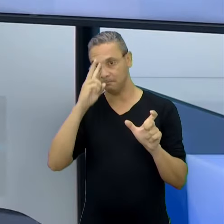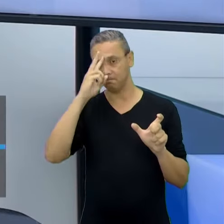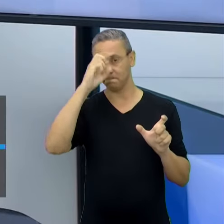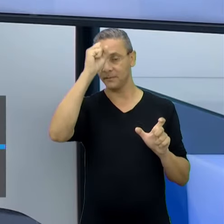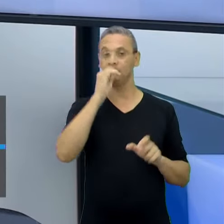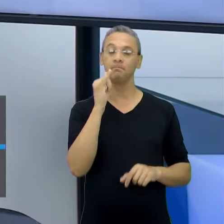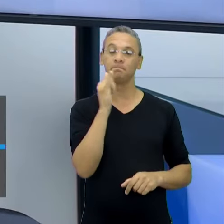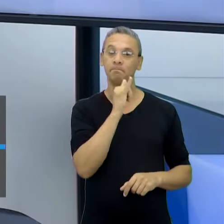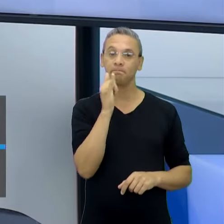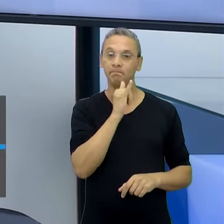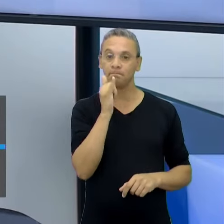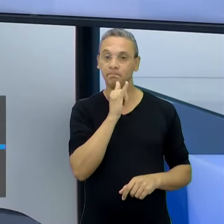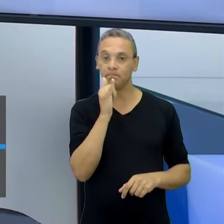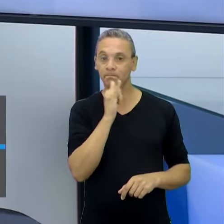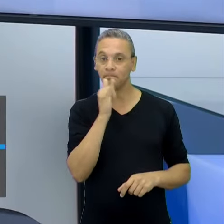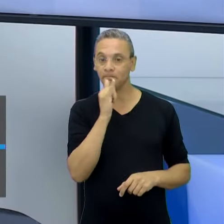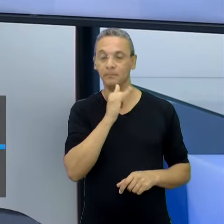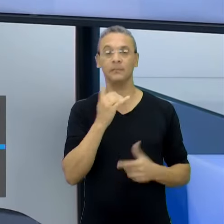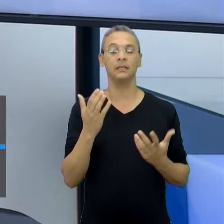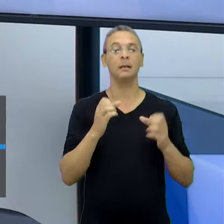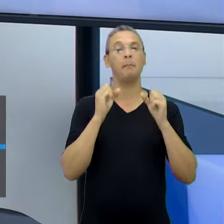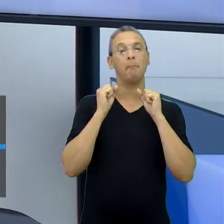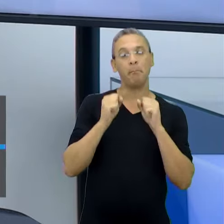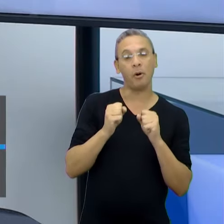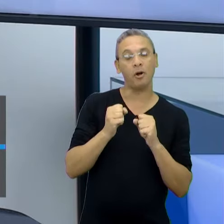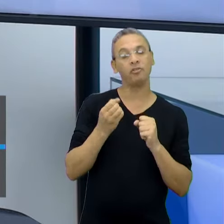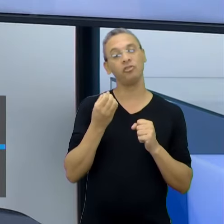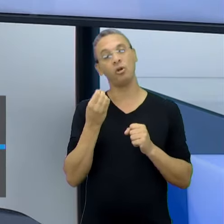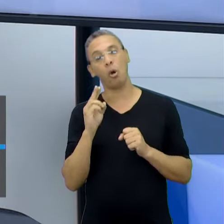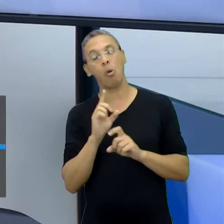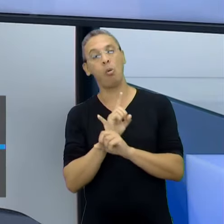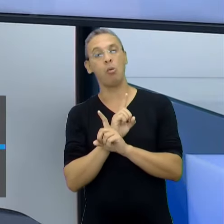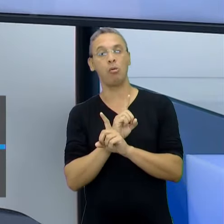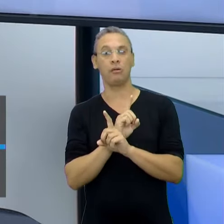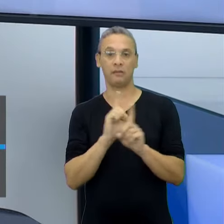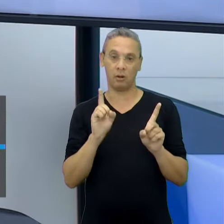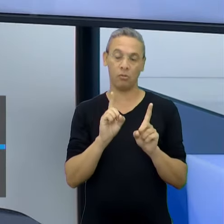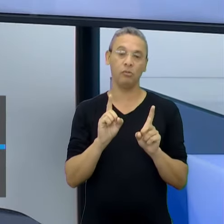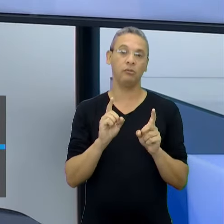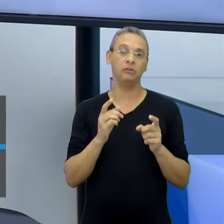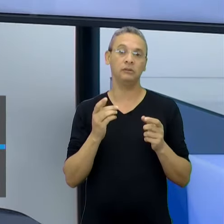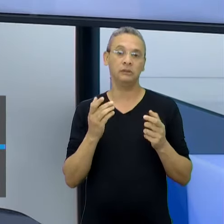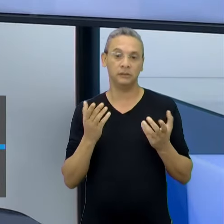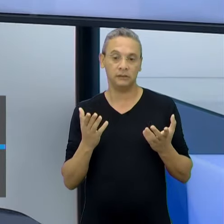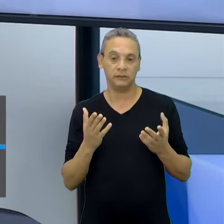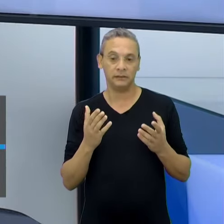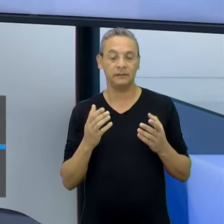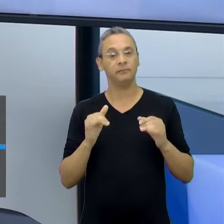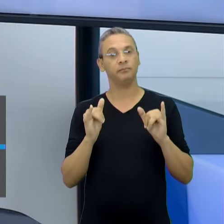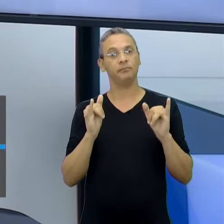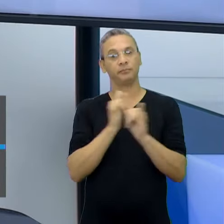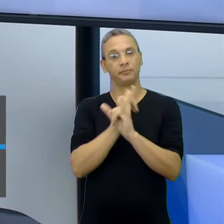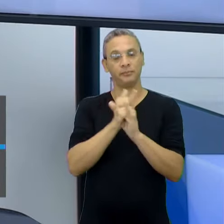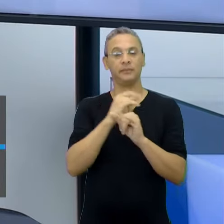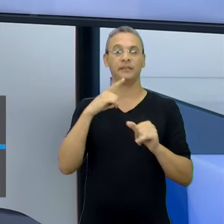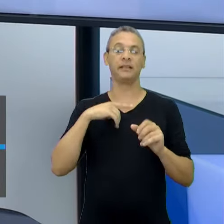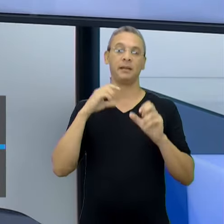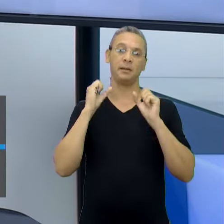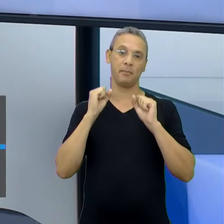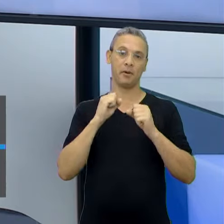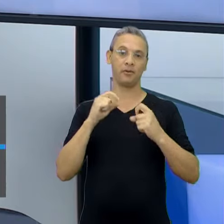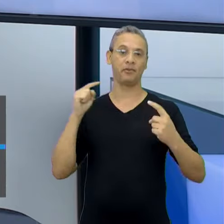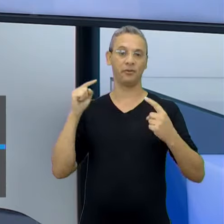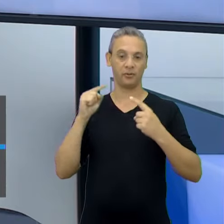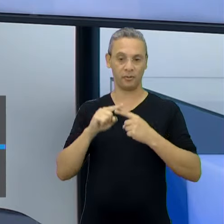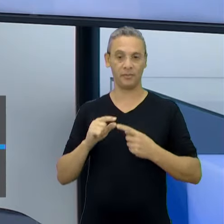potencial elétrico que pode ou não, se está potencial, quer dizer que ele tem um poder, então ele pode entrar em ação ou não. Isso é fato